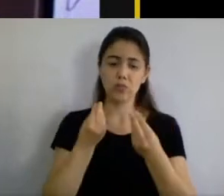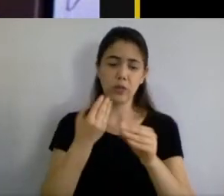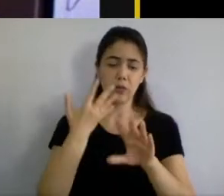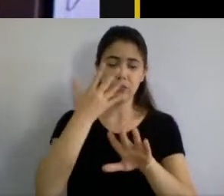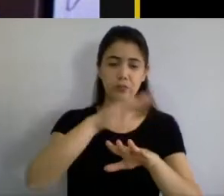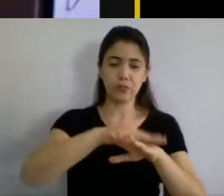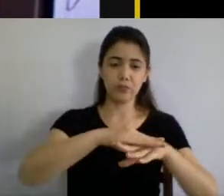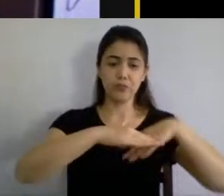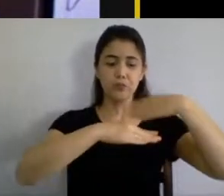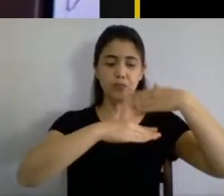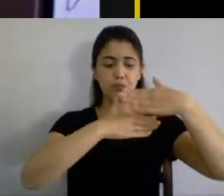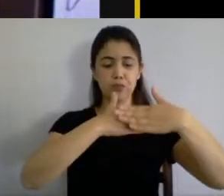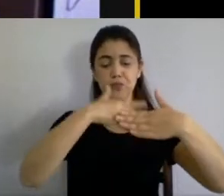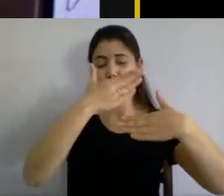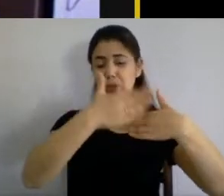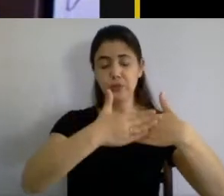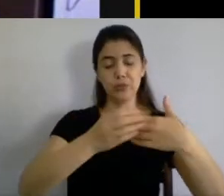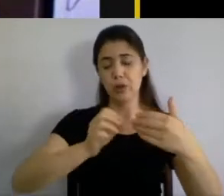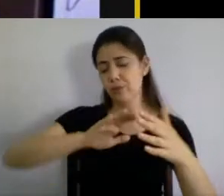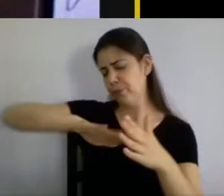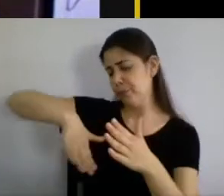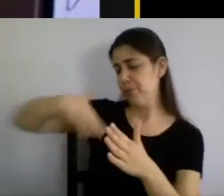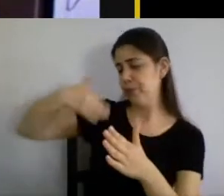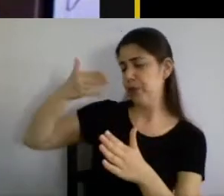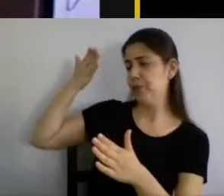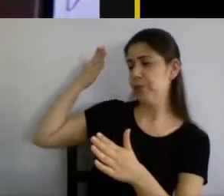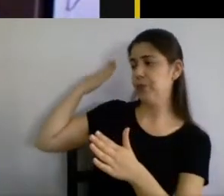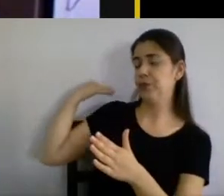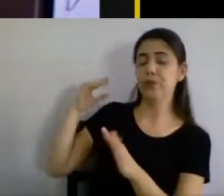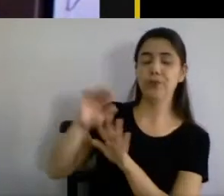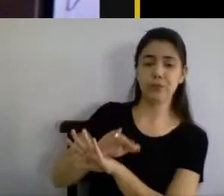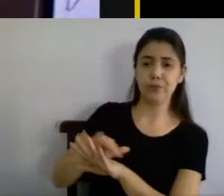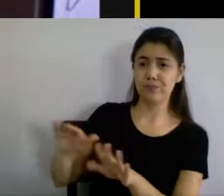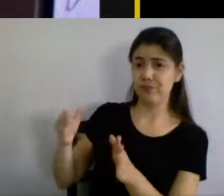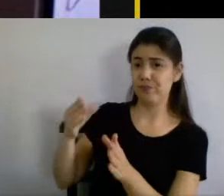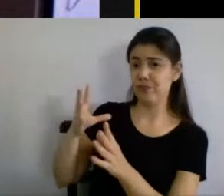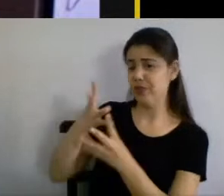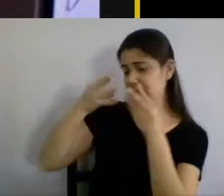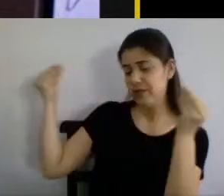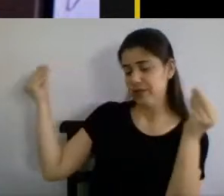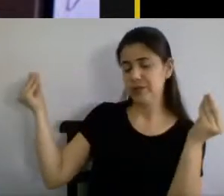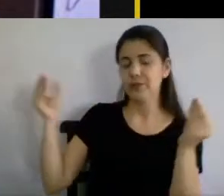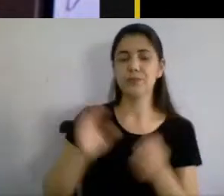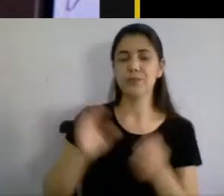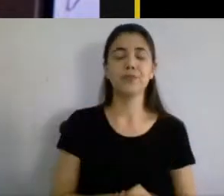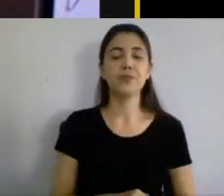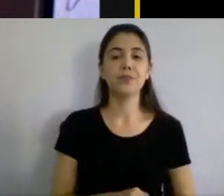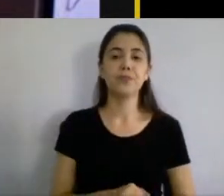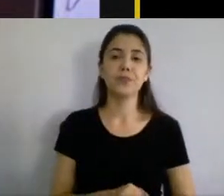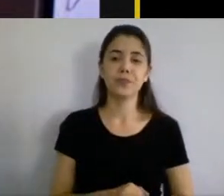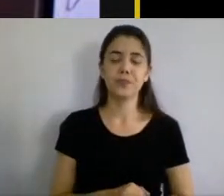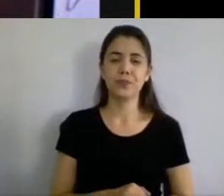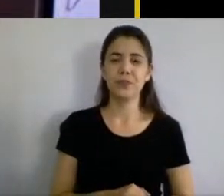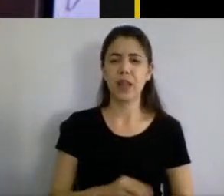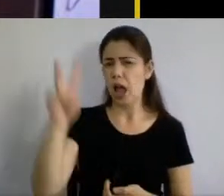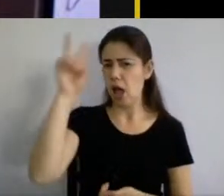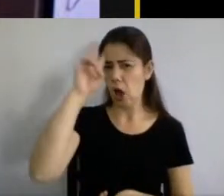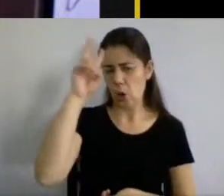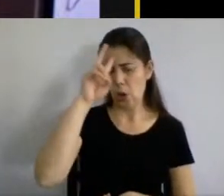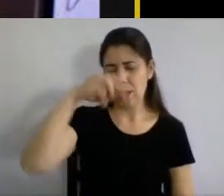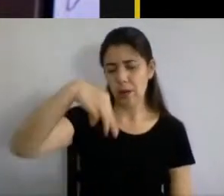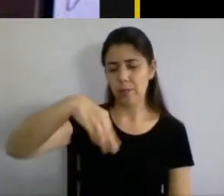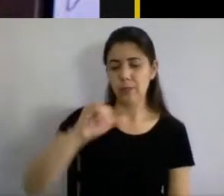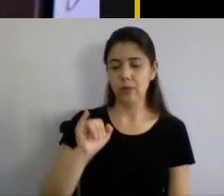esquecimento. Nesse sentido, muitos já disseram que a história da mnemotecne,